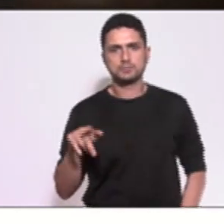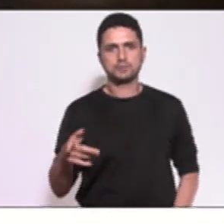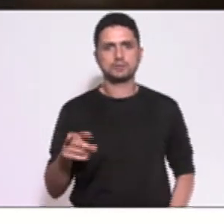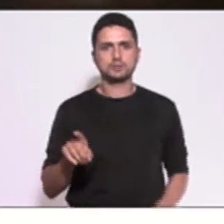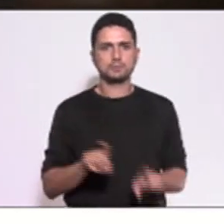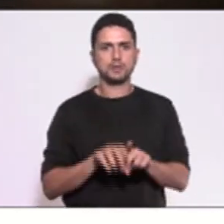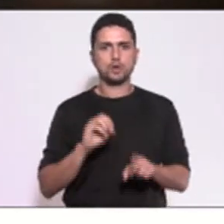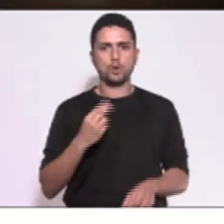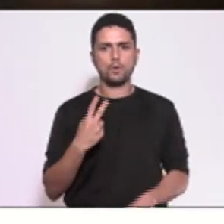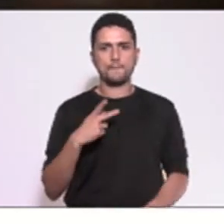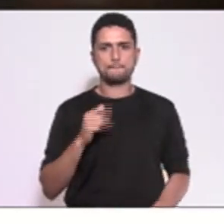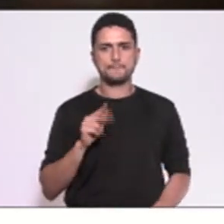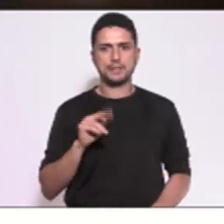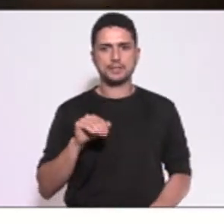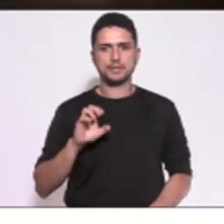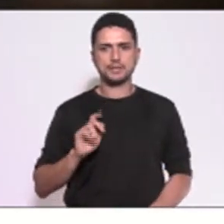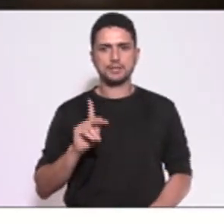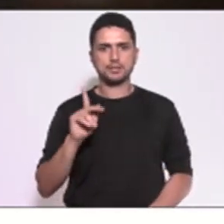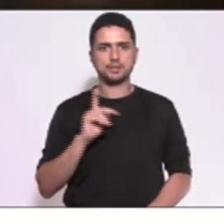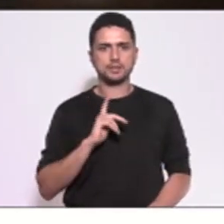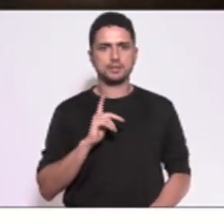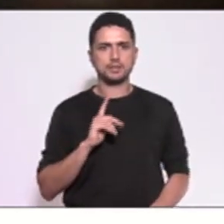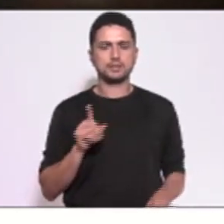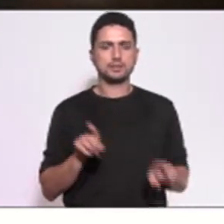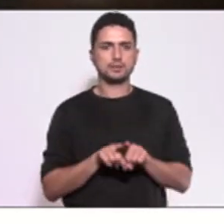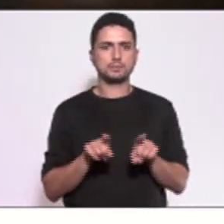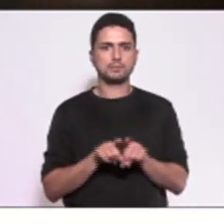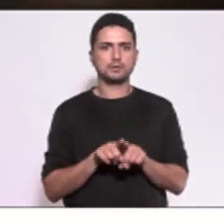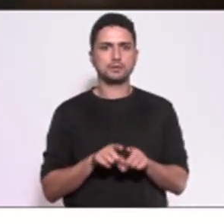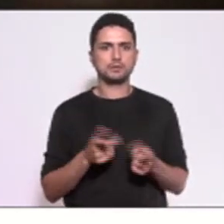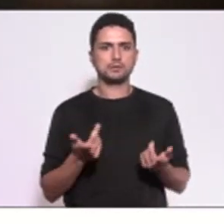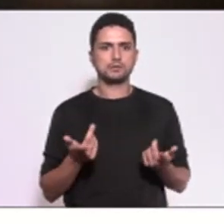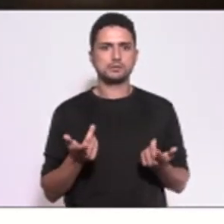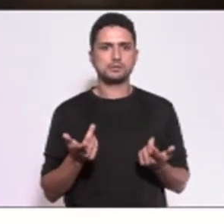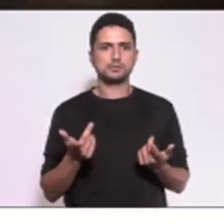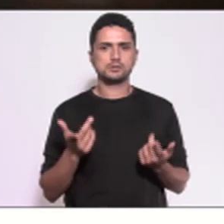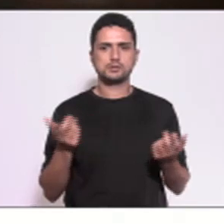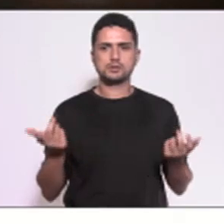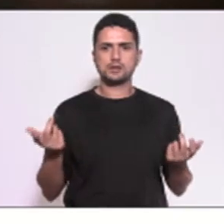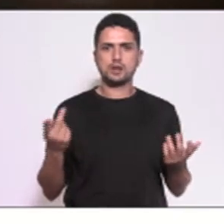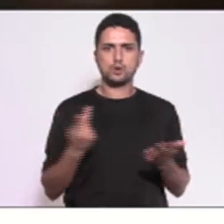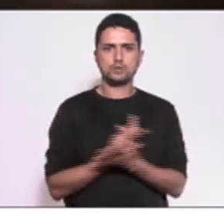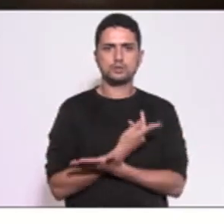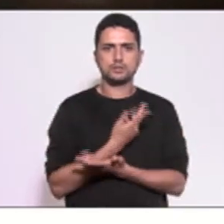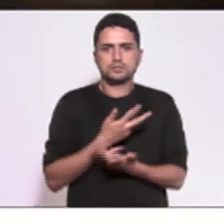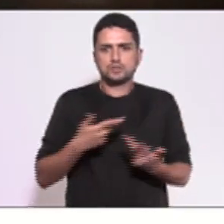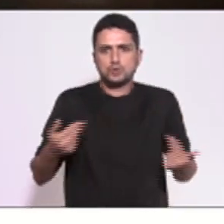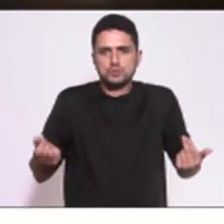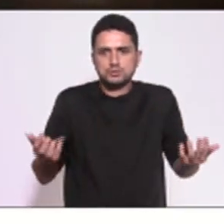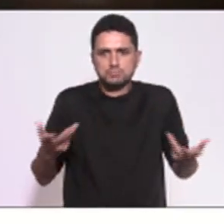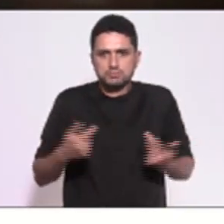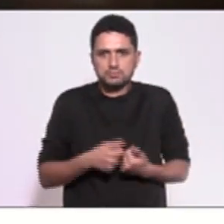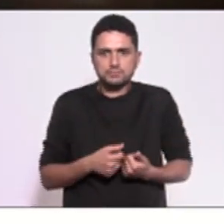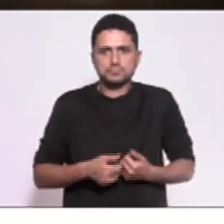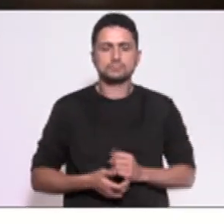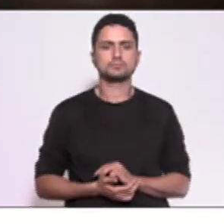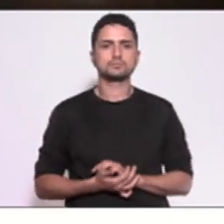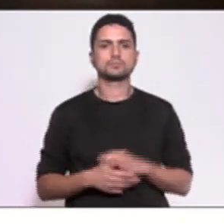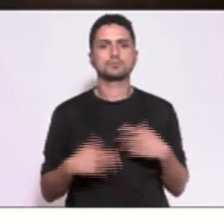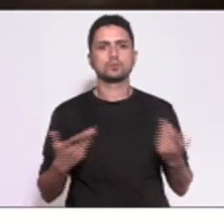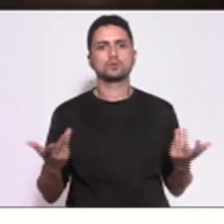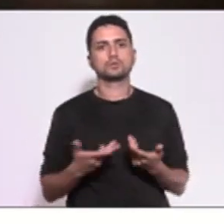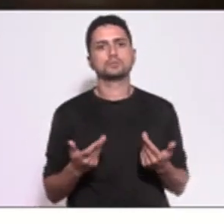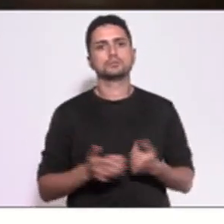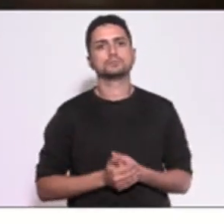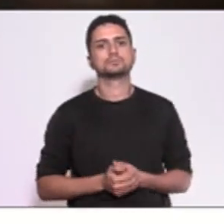do Patrick, quando ele comete também as suas grandes glórias. Então, hoje, esse